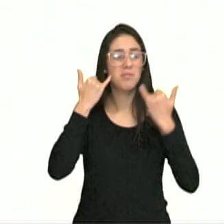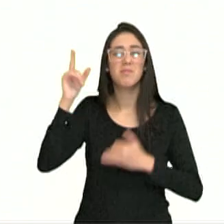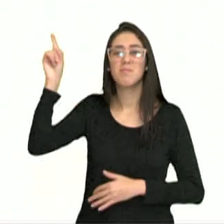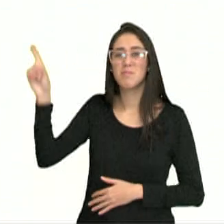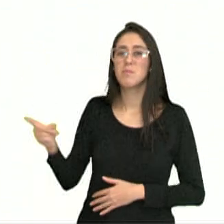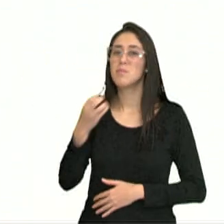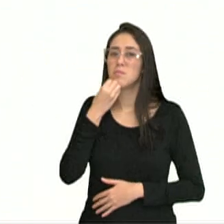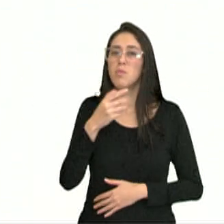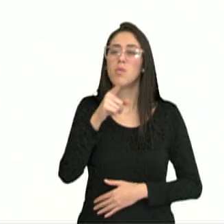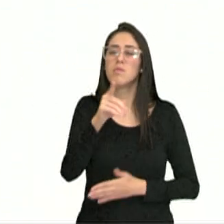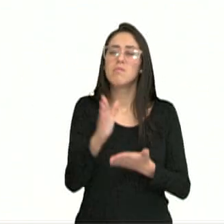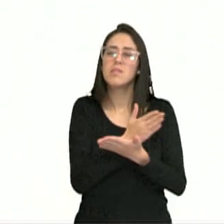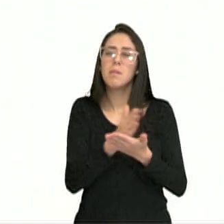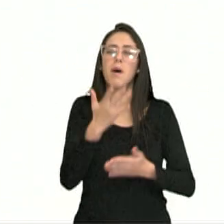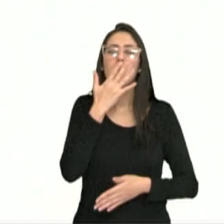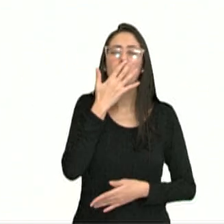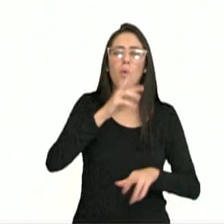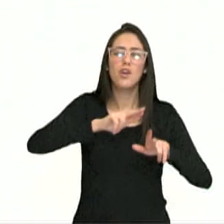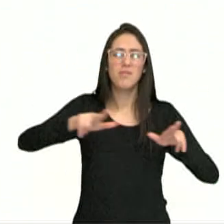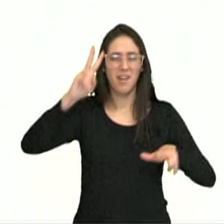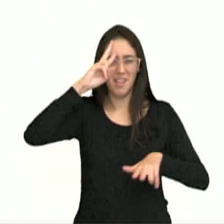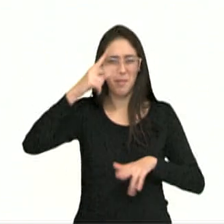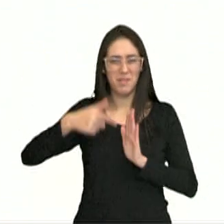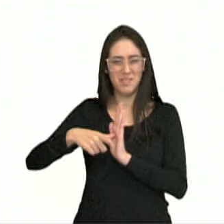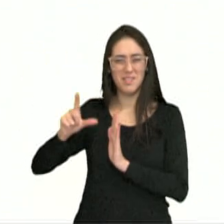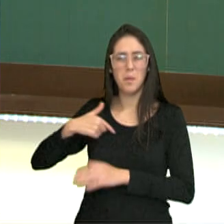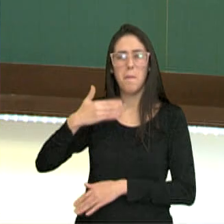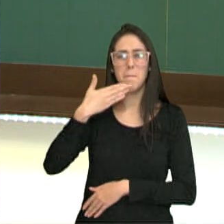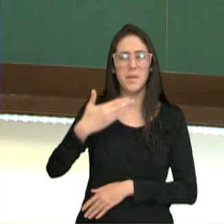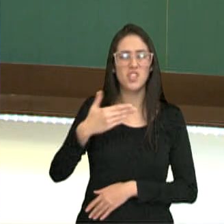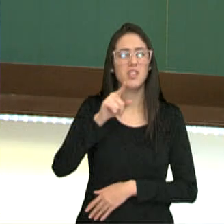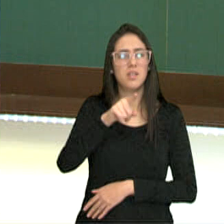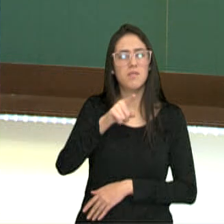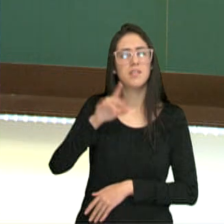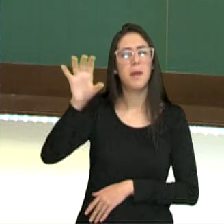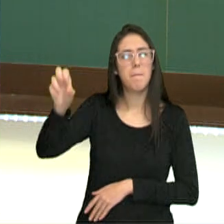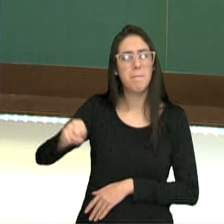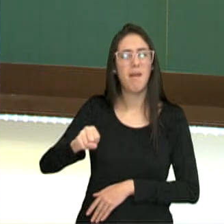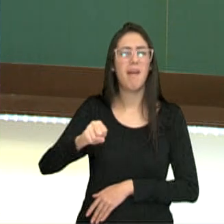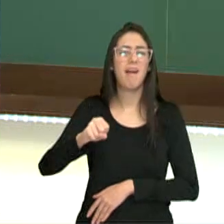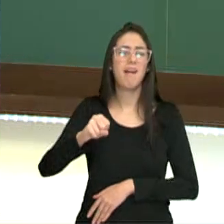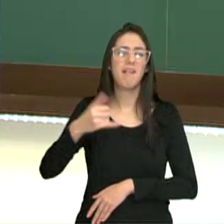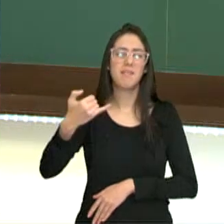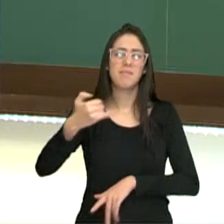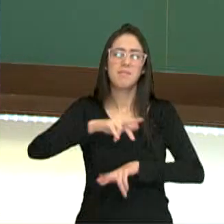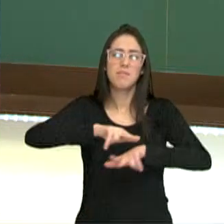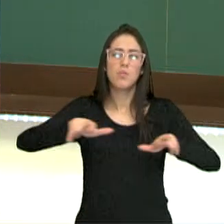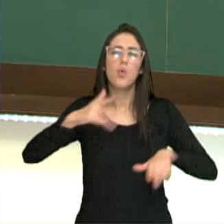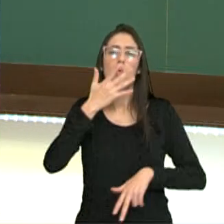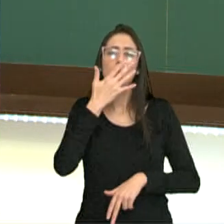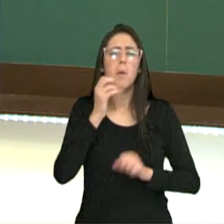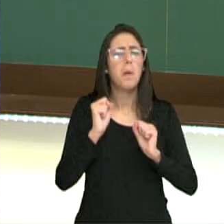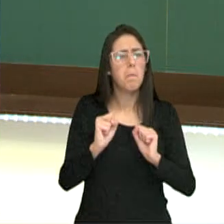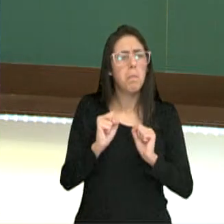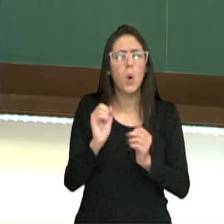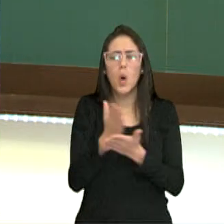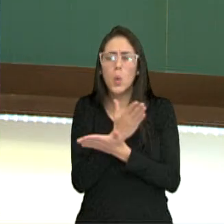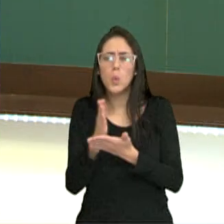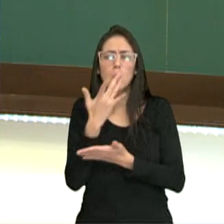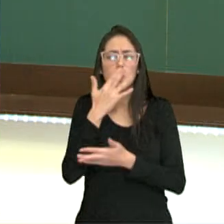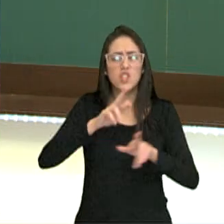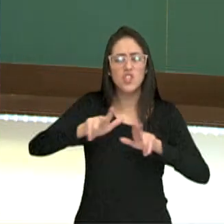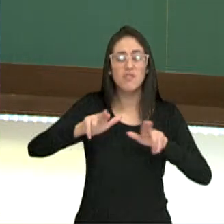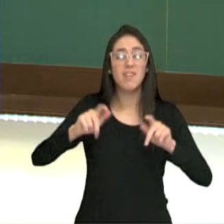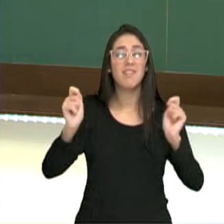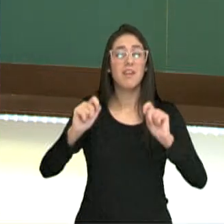cores diferentes. Lembra que lá no início da aula a professora pediu que você de repente tivesse um marca-texto ou algumas canetas coloridas